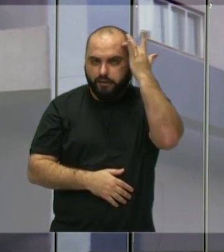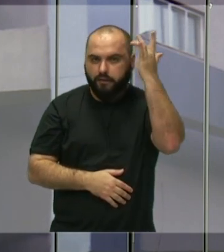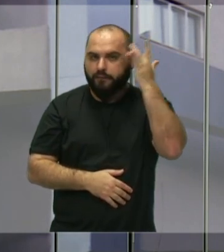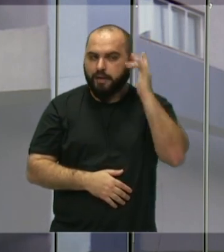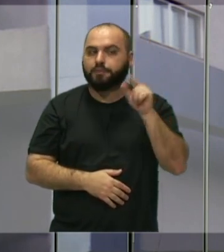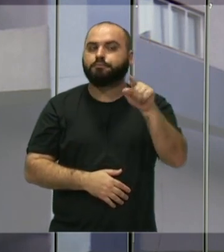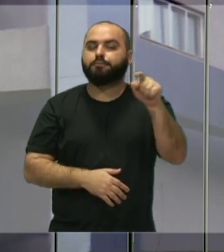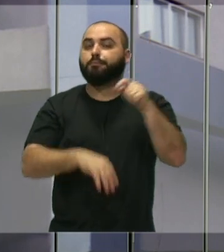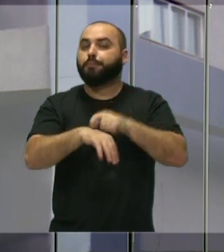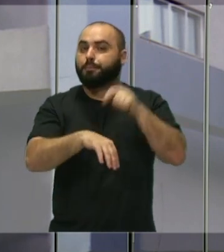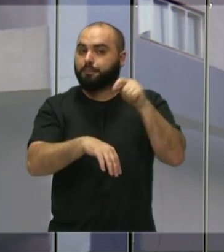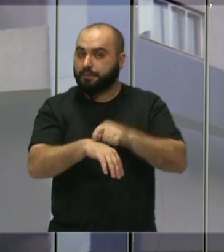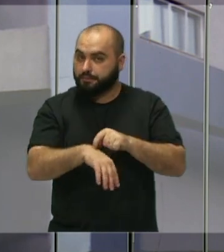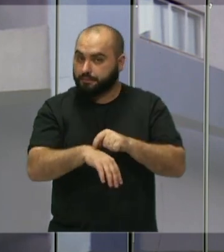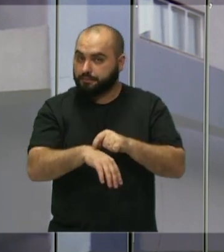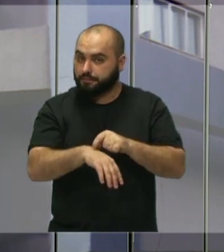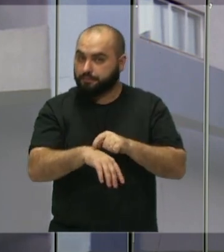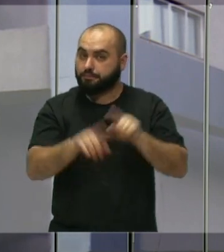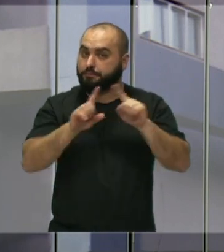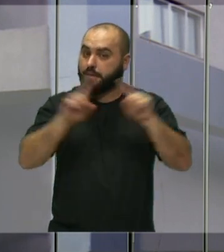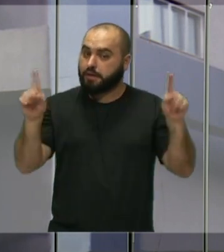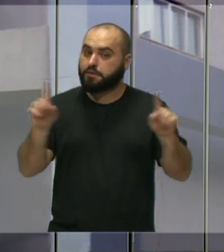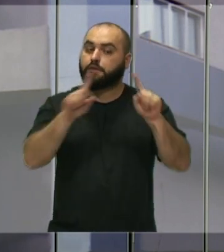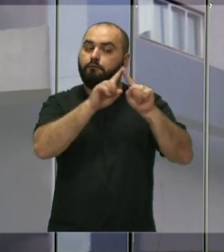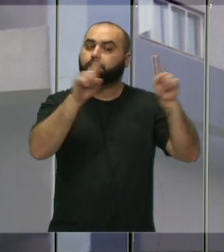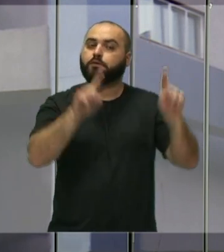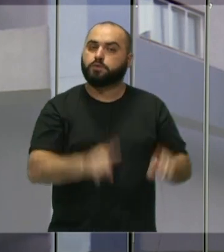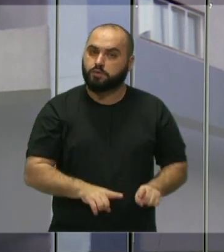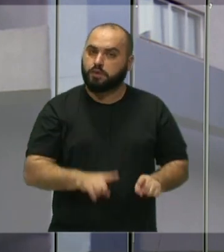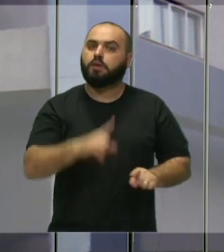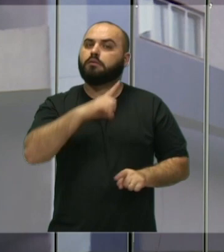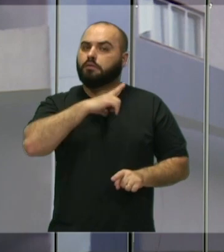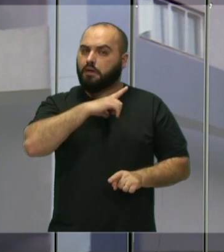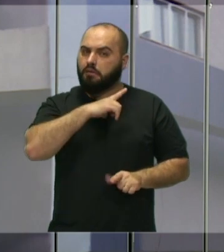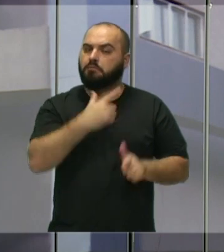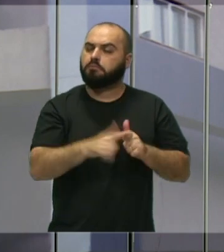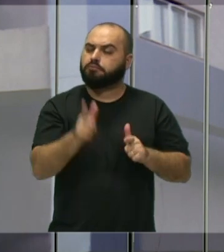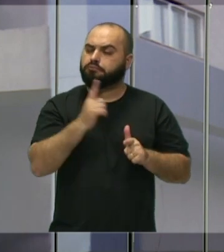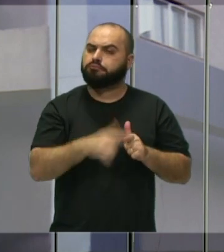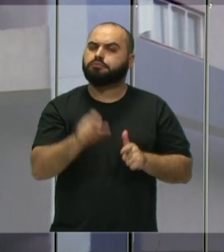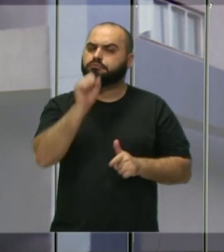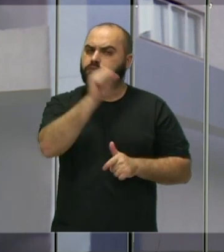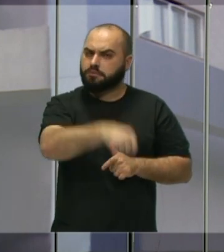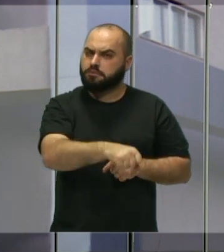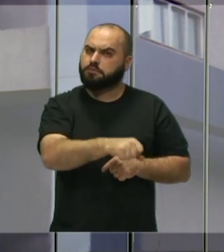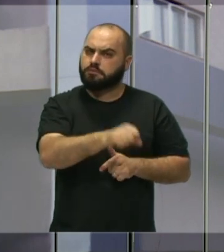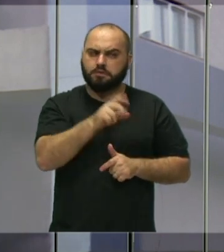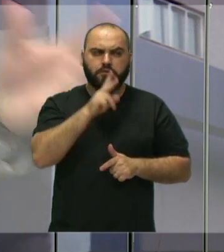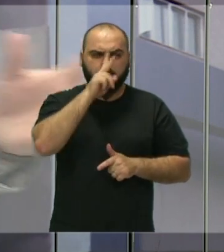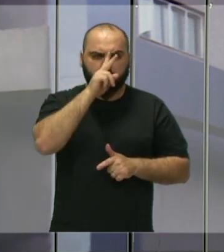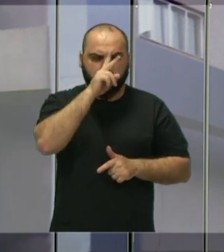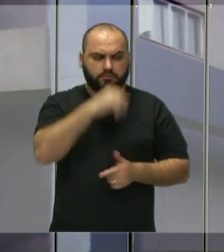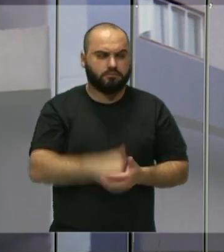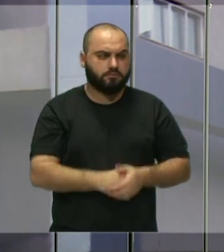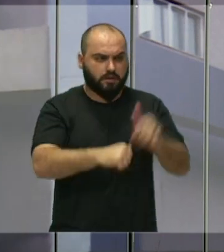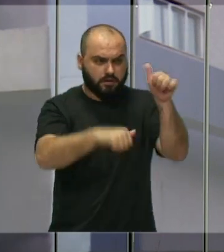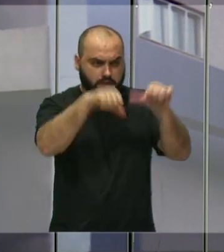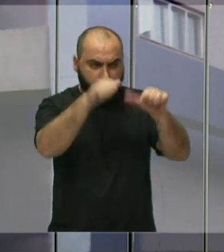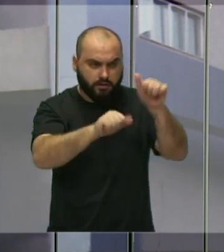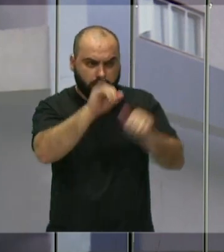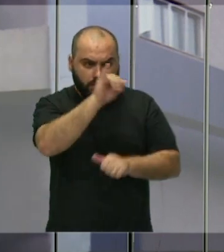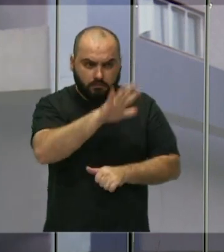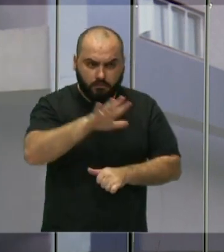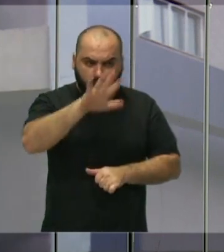do momento, mas os agentes envolvidos se excederam. E quando eu analisei as imagens, não dava de jogar para a torcida e